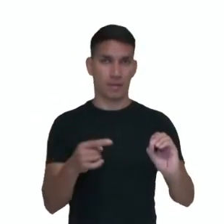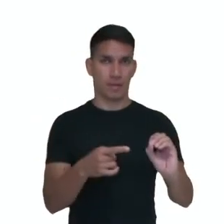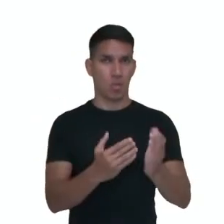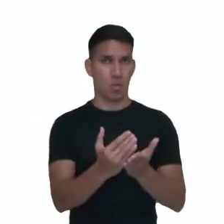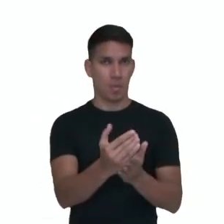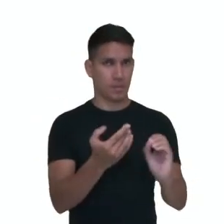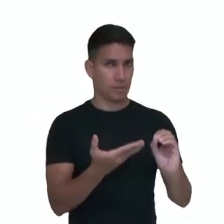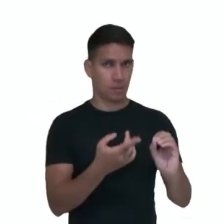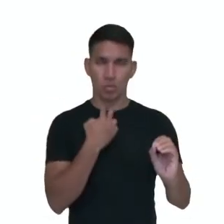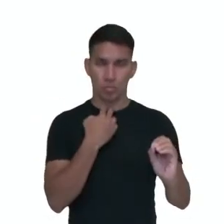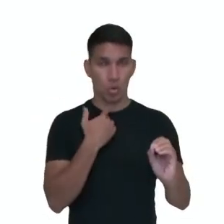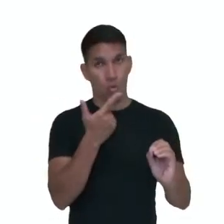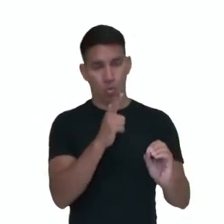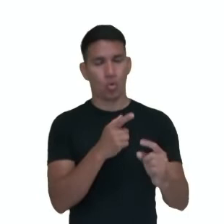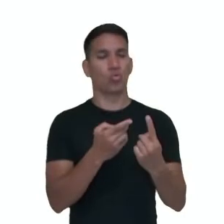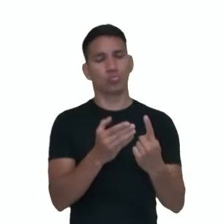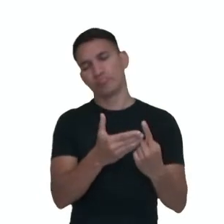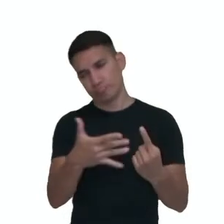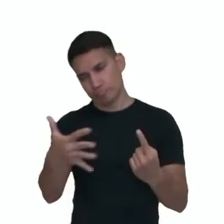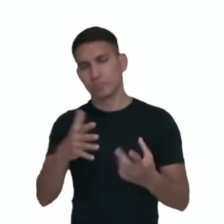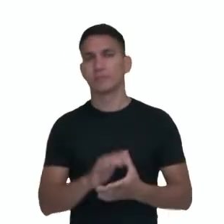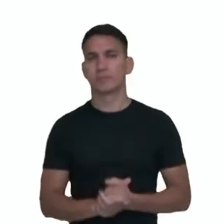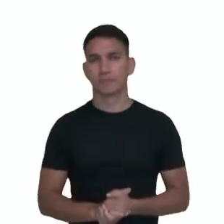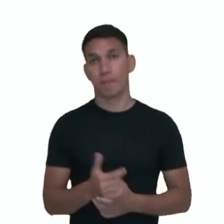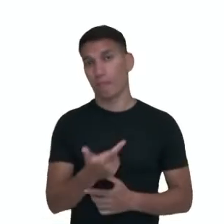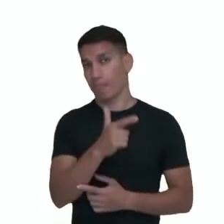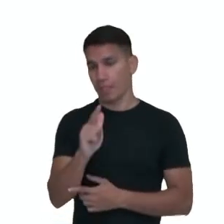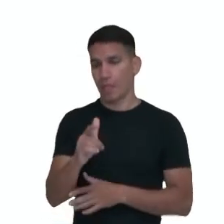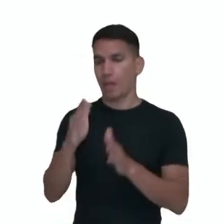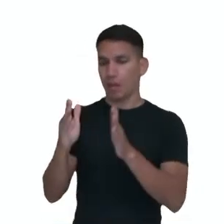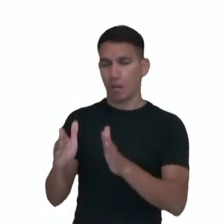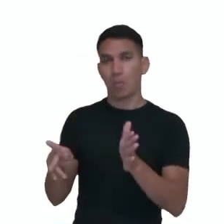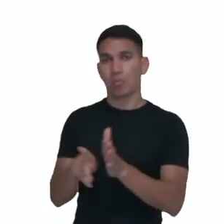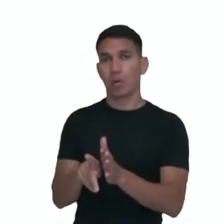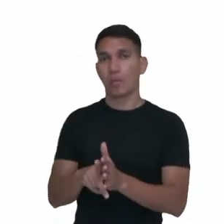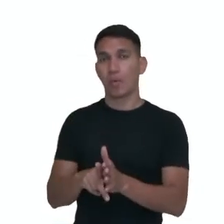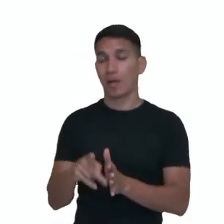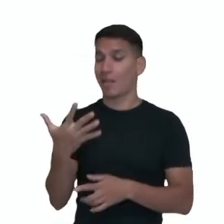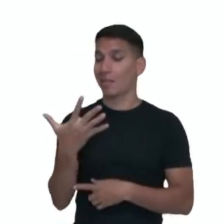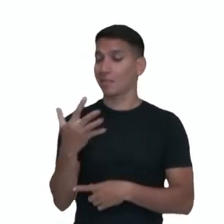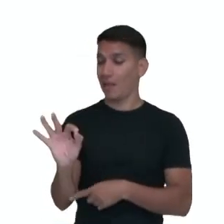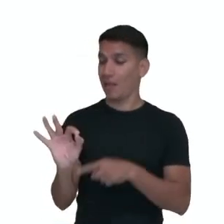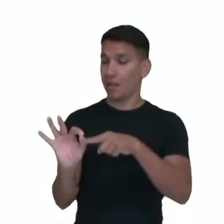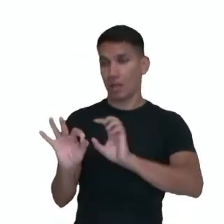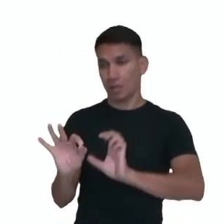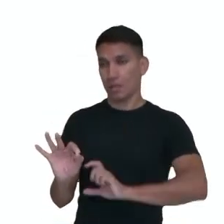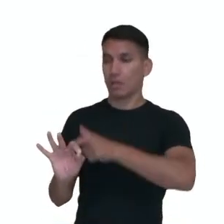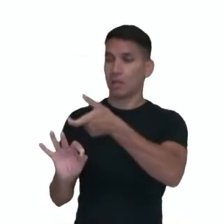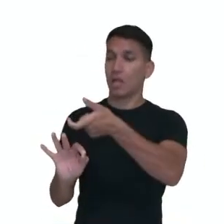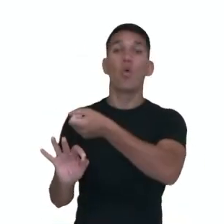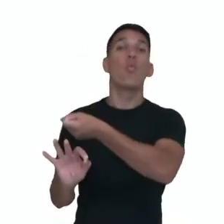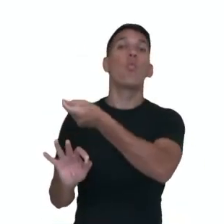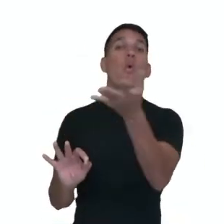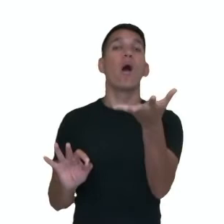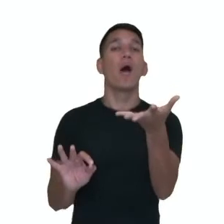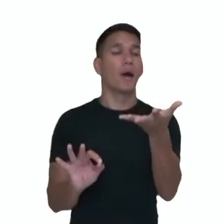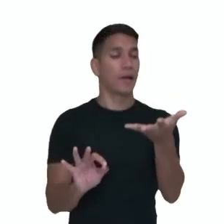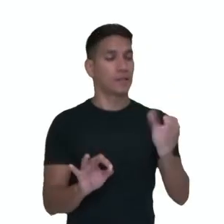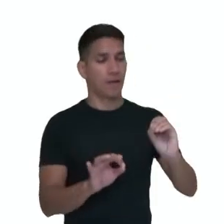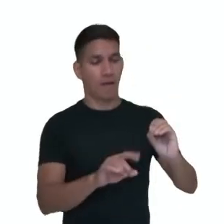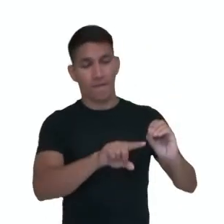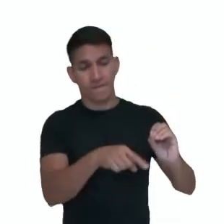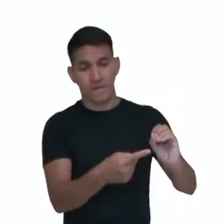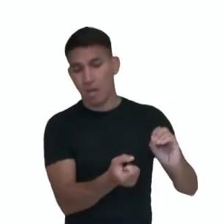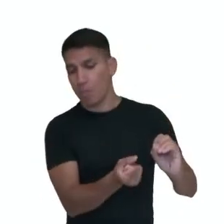O segundo passo é colocar no expoente da potência de 10 o número de casas decimais que tivemos que andar com a vírgula. Se